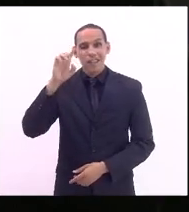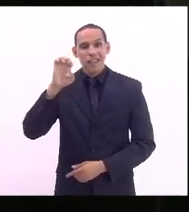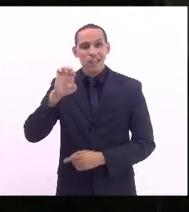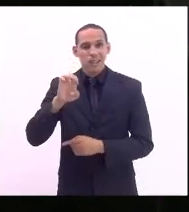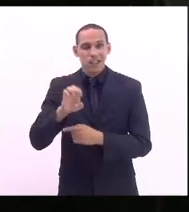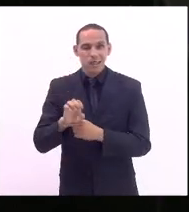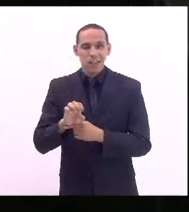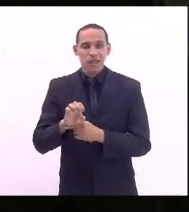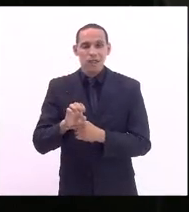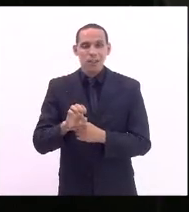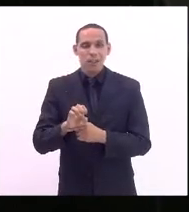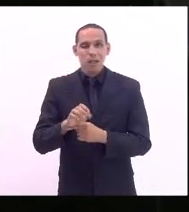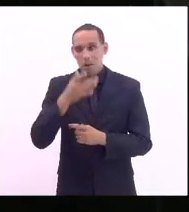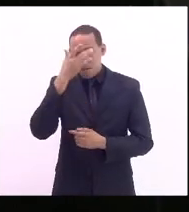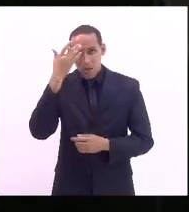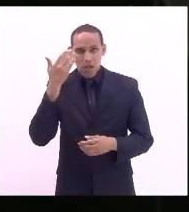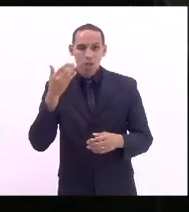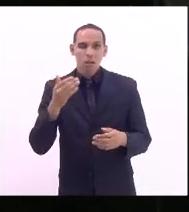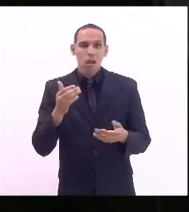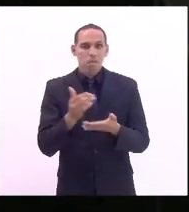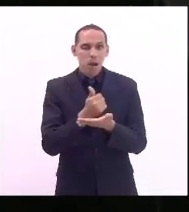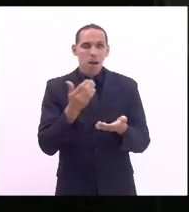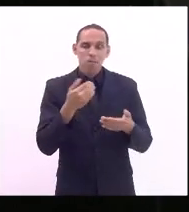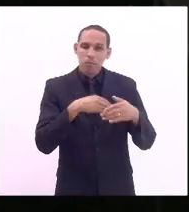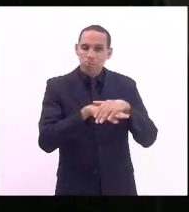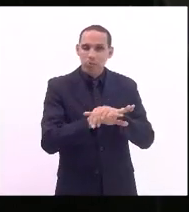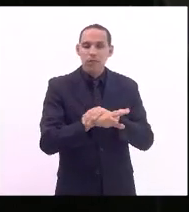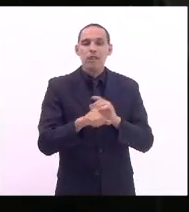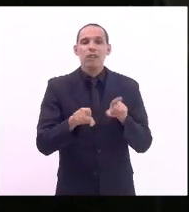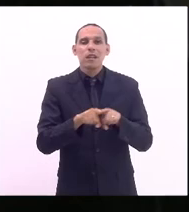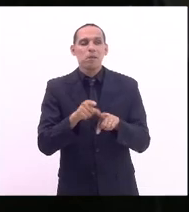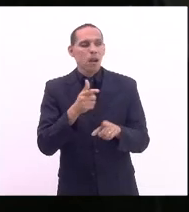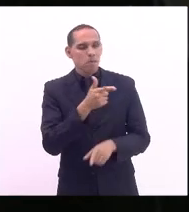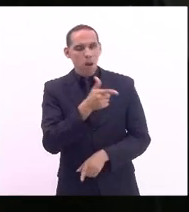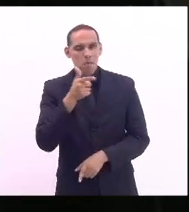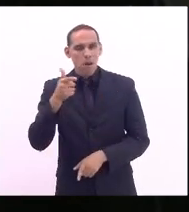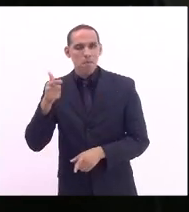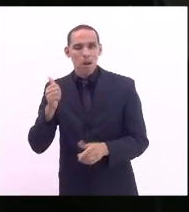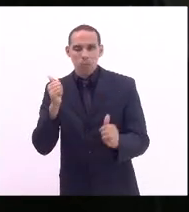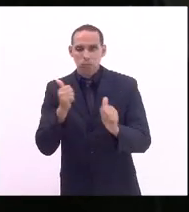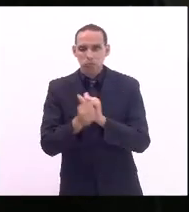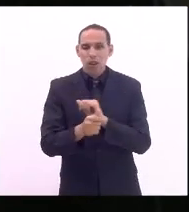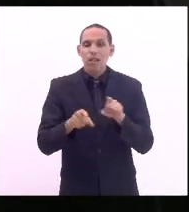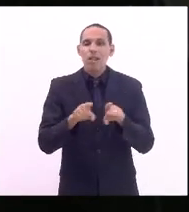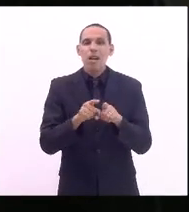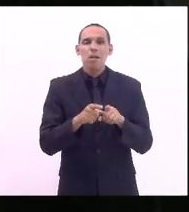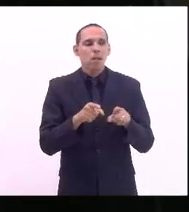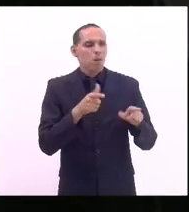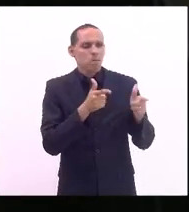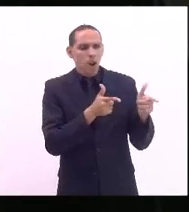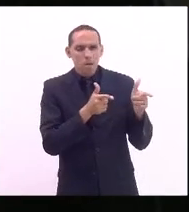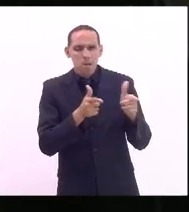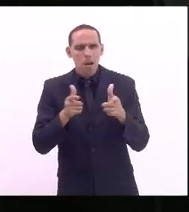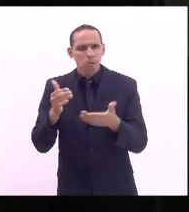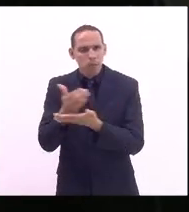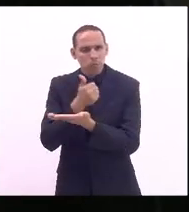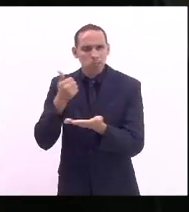do Colecionador, Atirador Desportivo e Caçador,